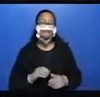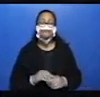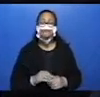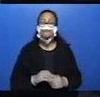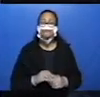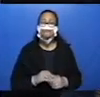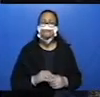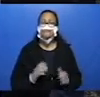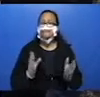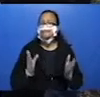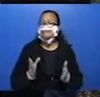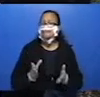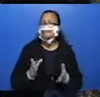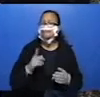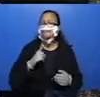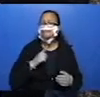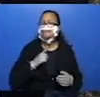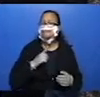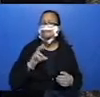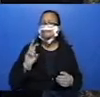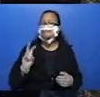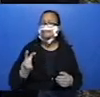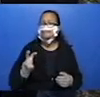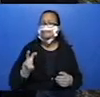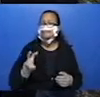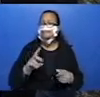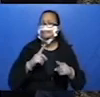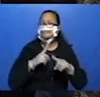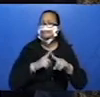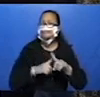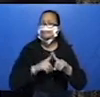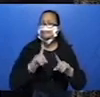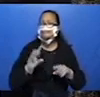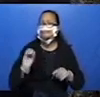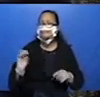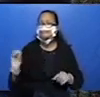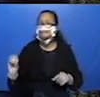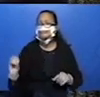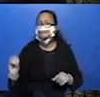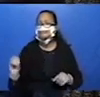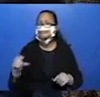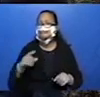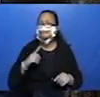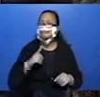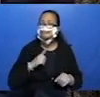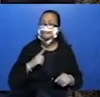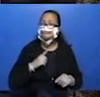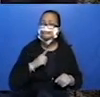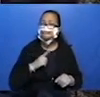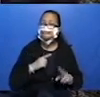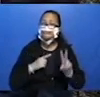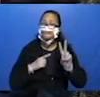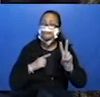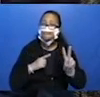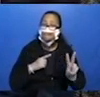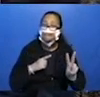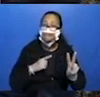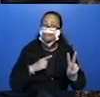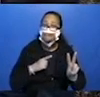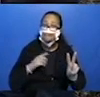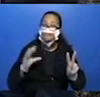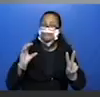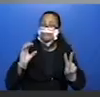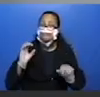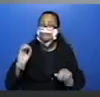e agora que eu tenho o 5 e vou multiplicar por 100, que tem 2 zeros, como será que vai ficar